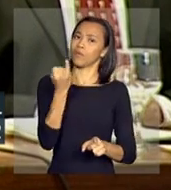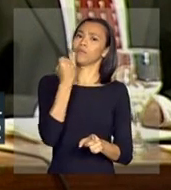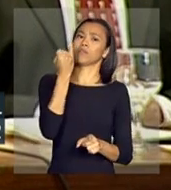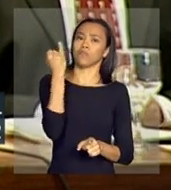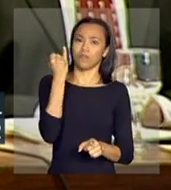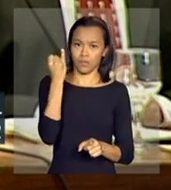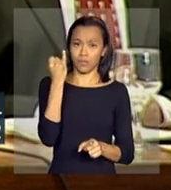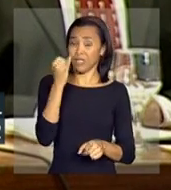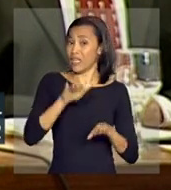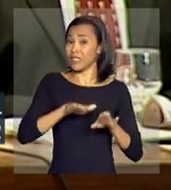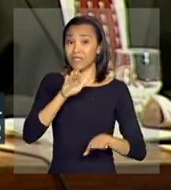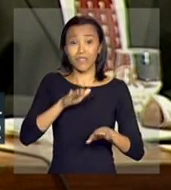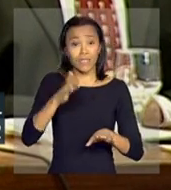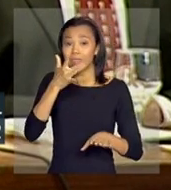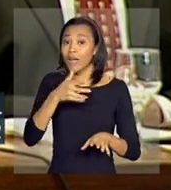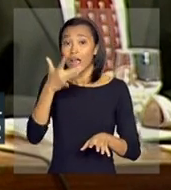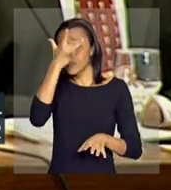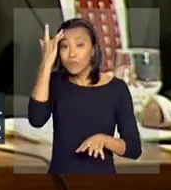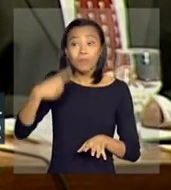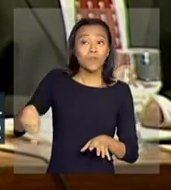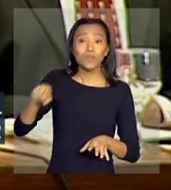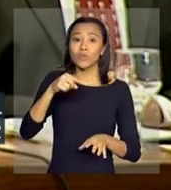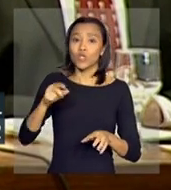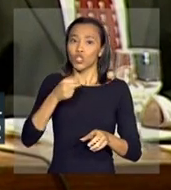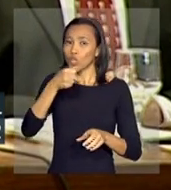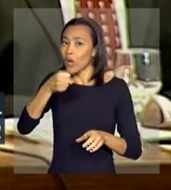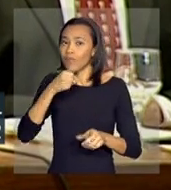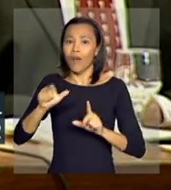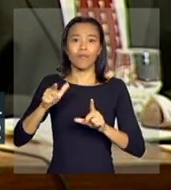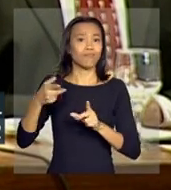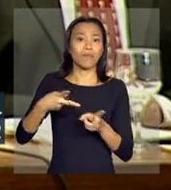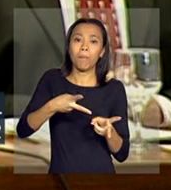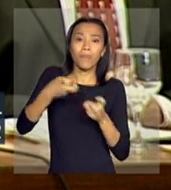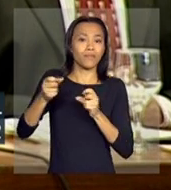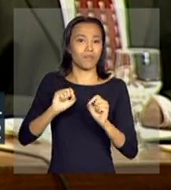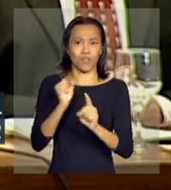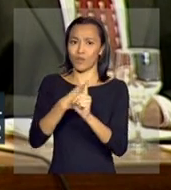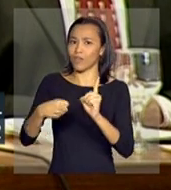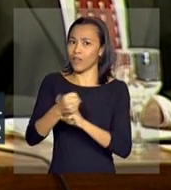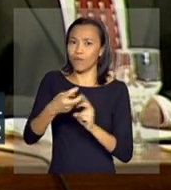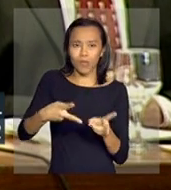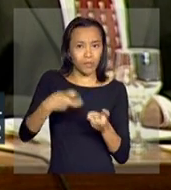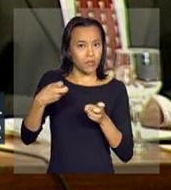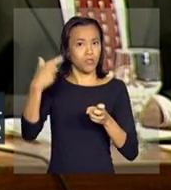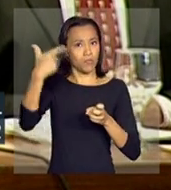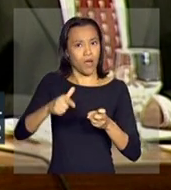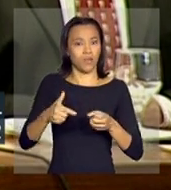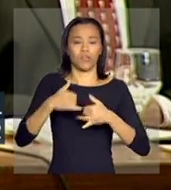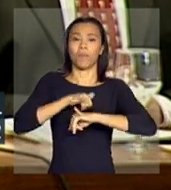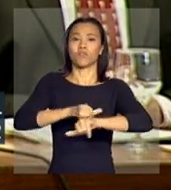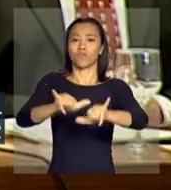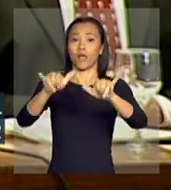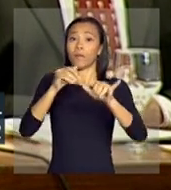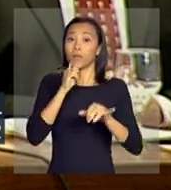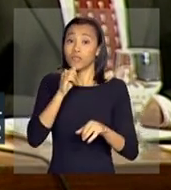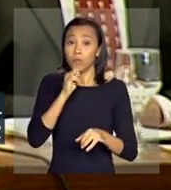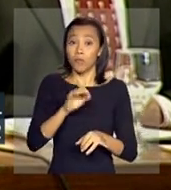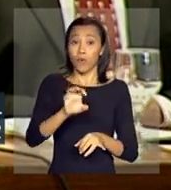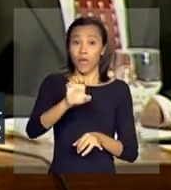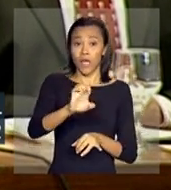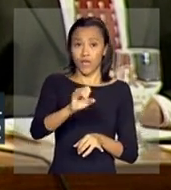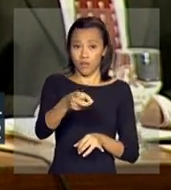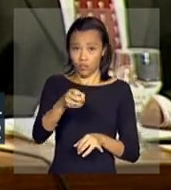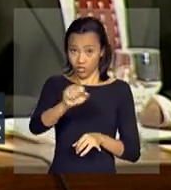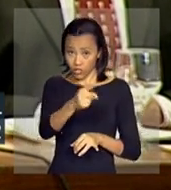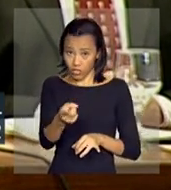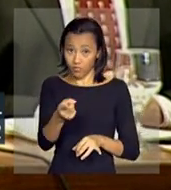sido percebido pela imprensa e pela sociedade de uma forma mais ampla. Por exemplo, o Eixão das Águas,